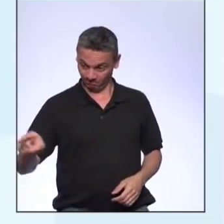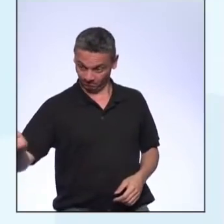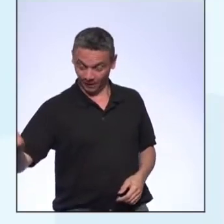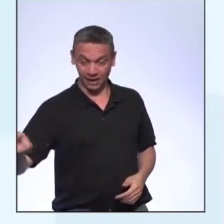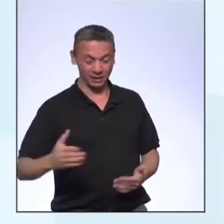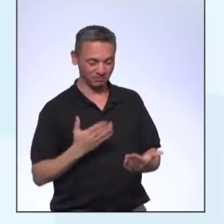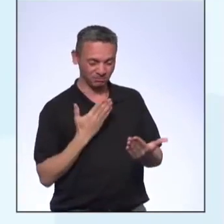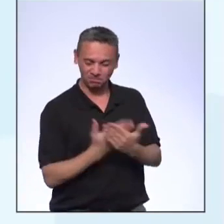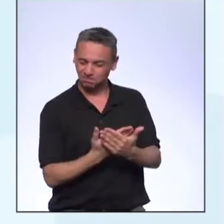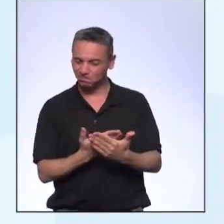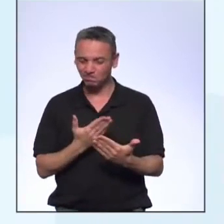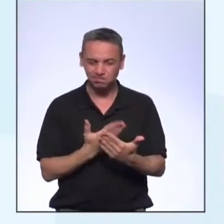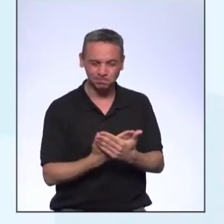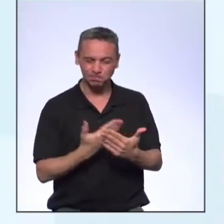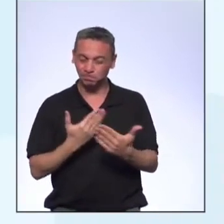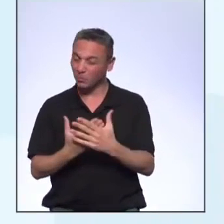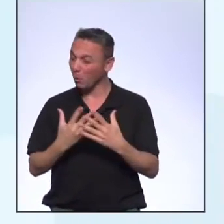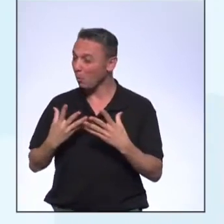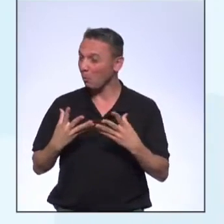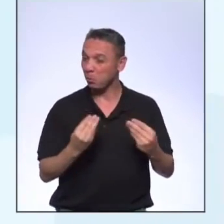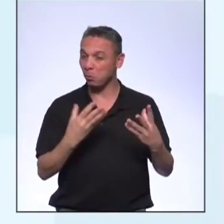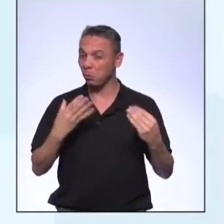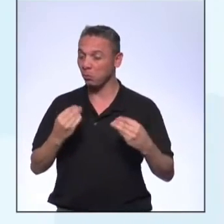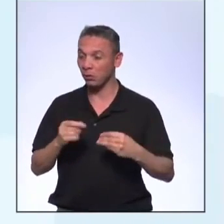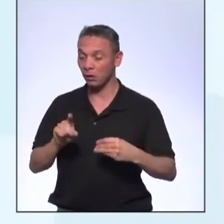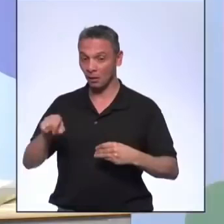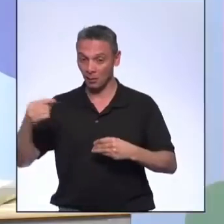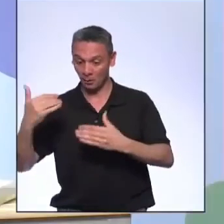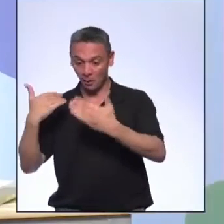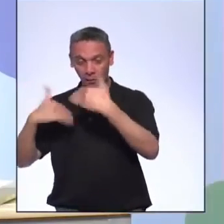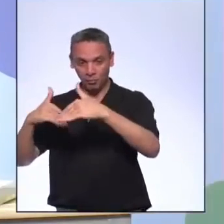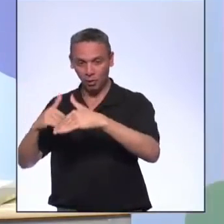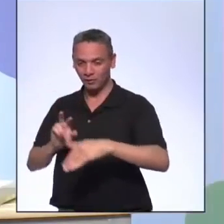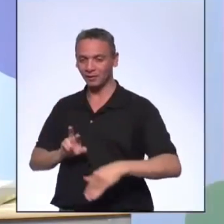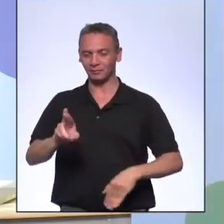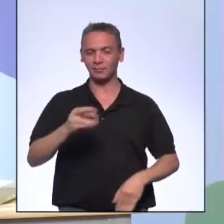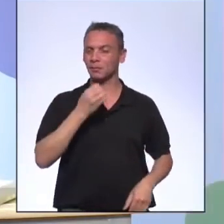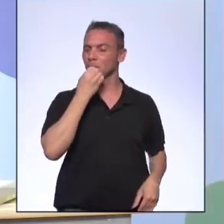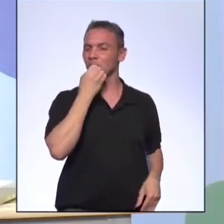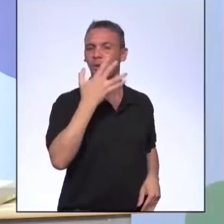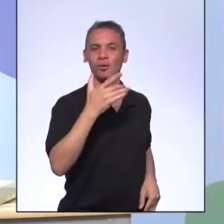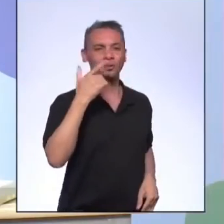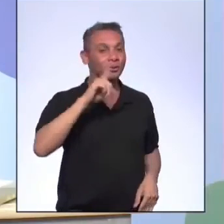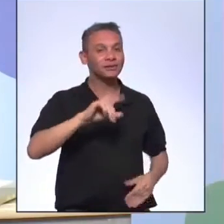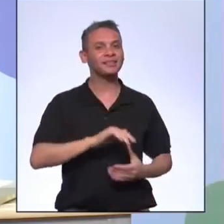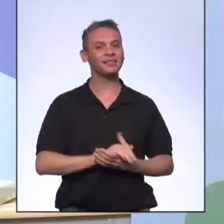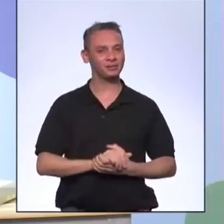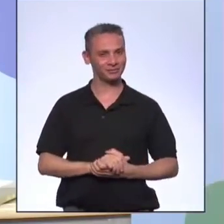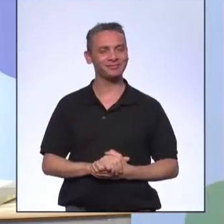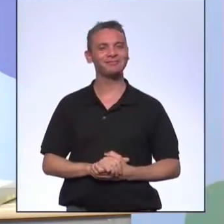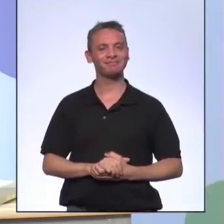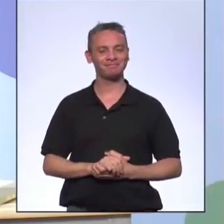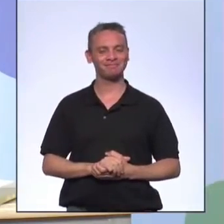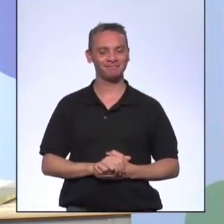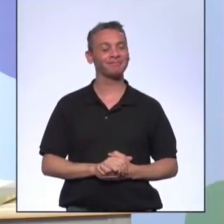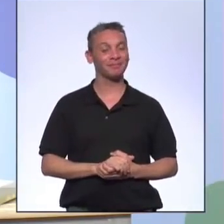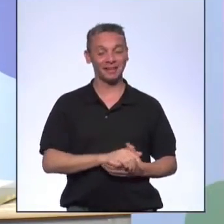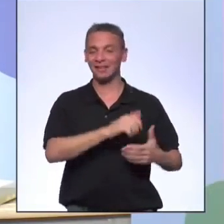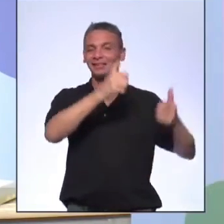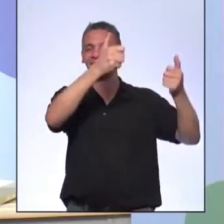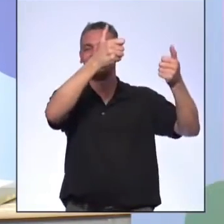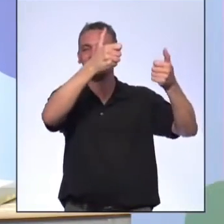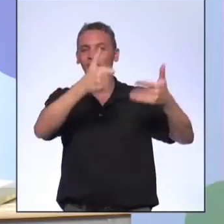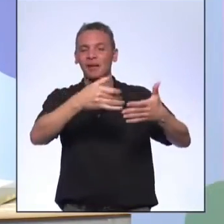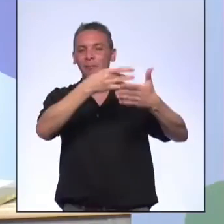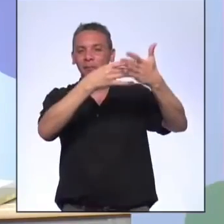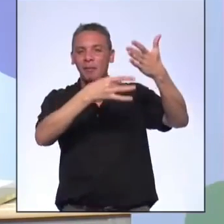que obteve bons resultados nas avaliações. E como aqui a gente não tem, acho que não precisa explicar tanto esse de causa e efeito. Você quer